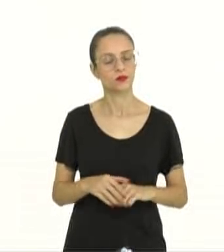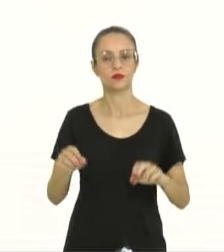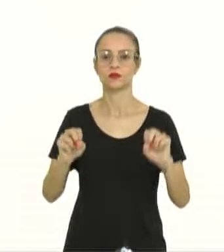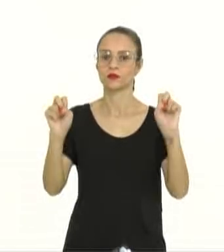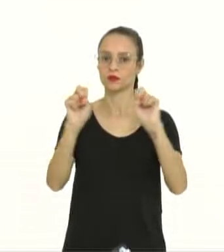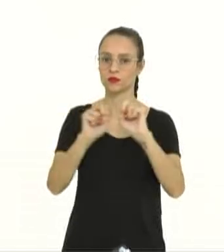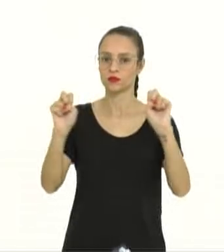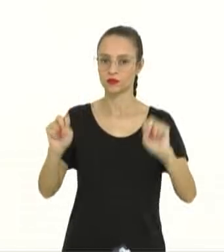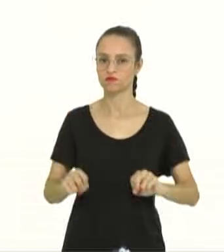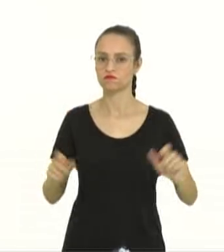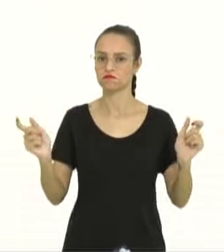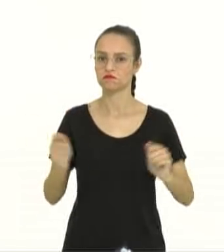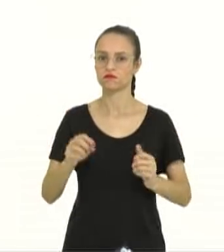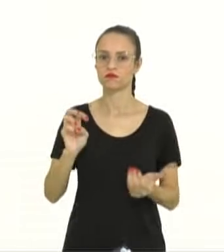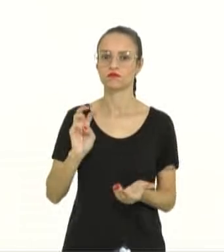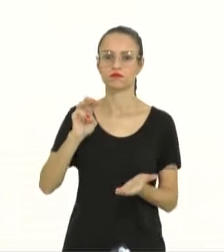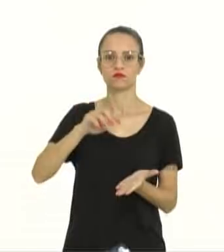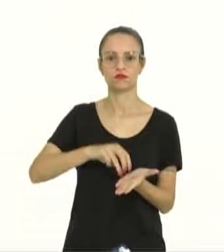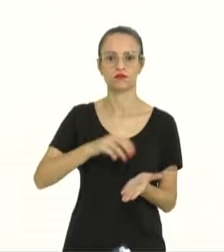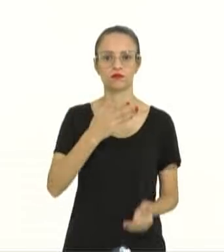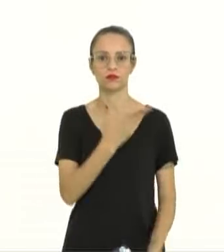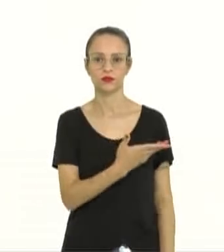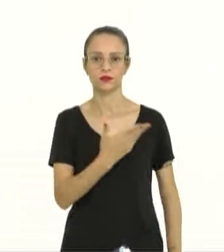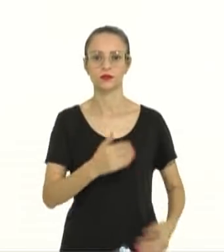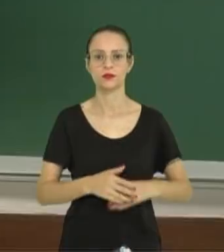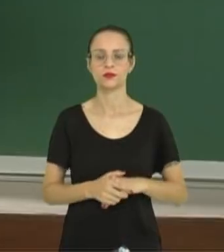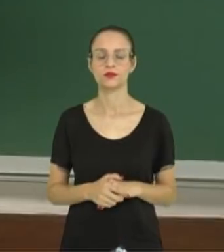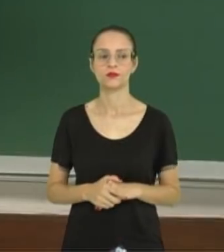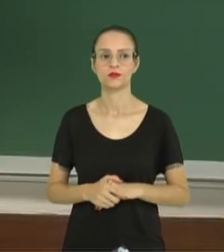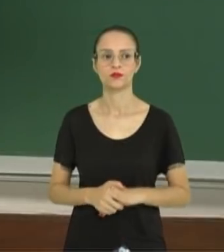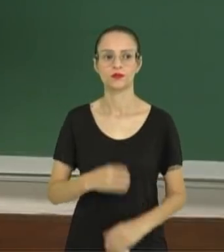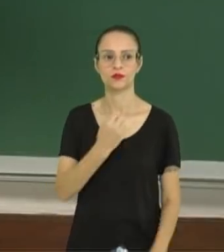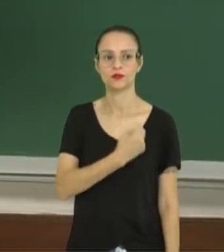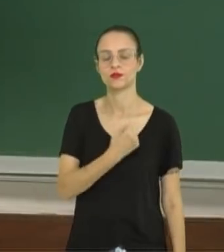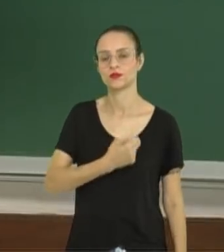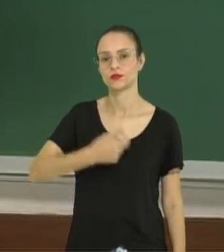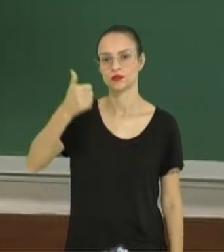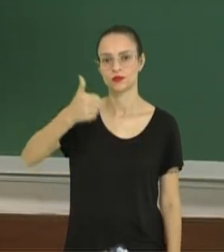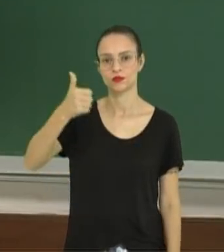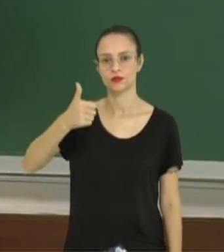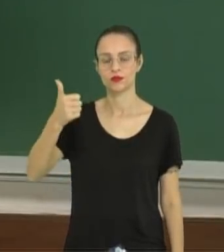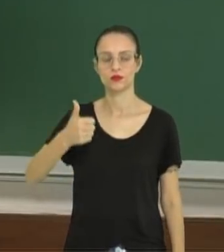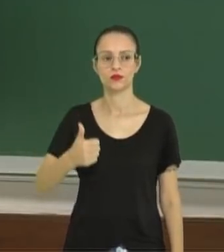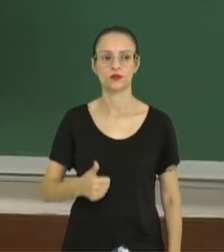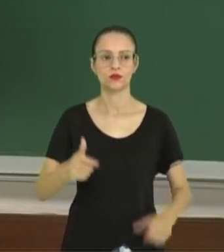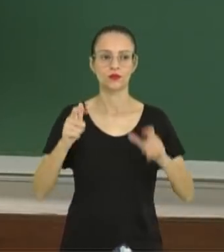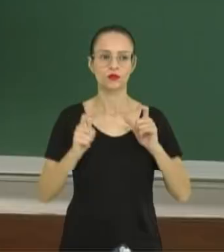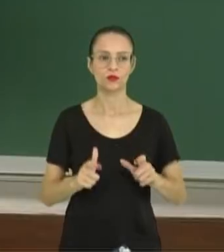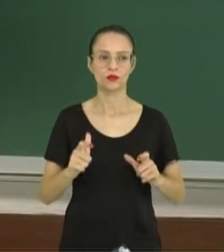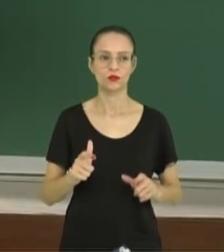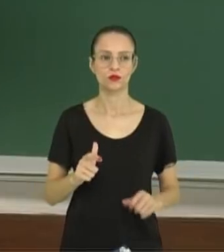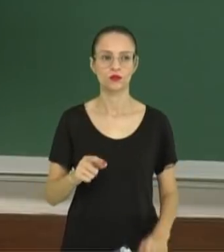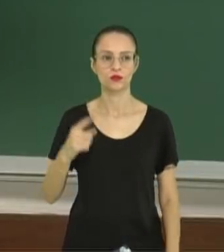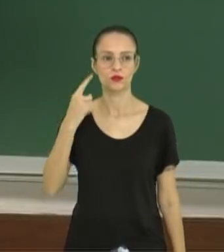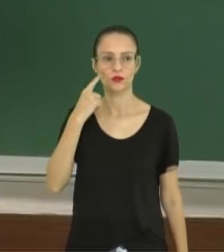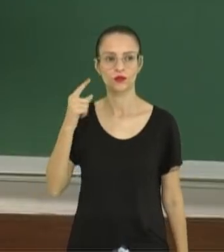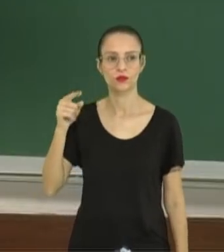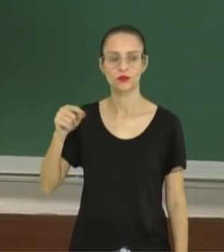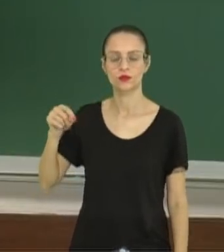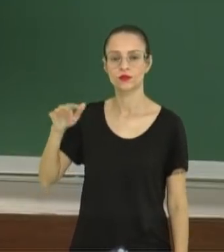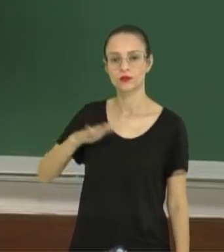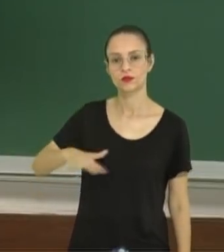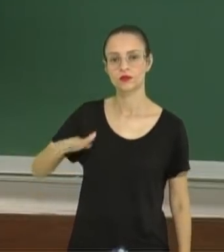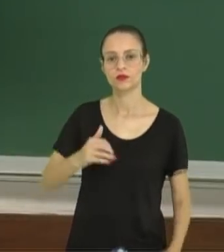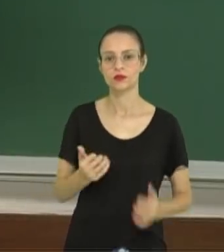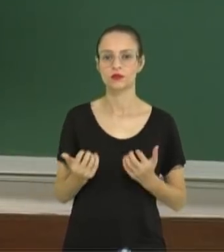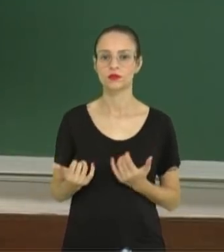sistema sustentável, um sistema feudal. O número 1 aqui, nós temos a reserva ou manso senhorial. Essa produção